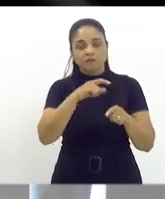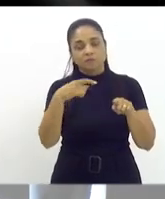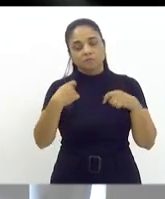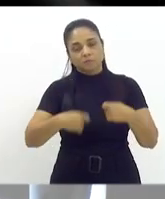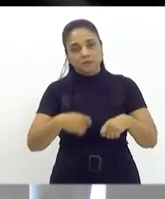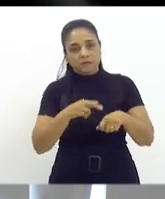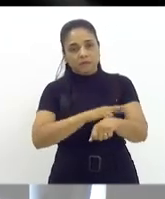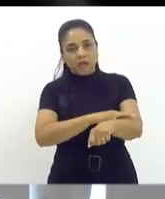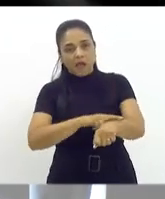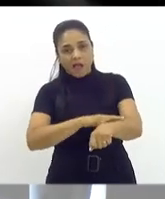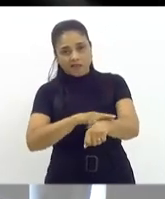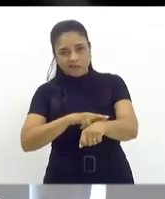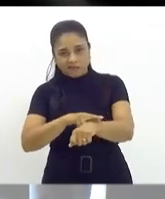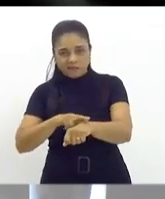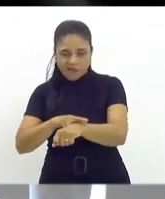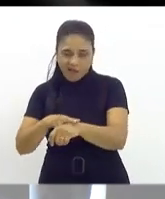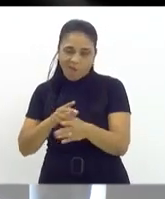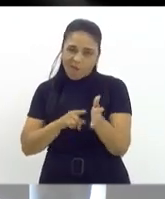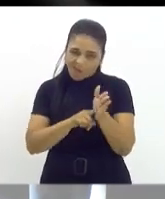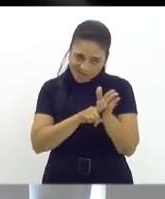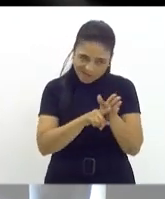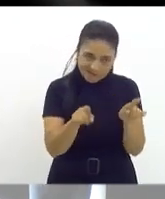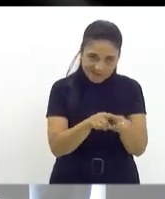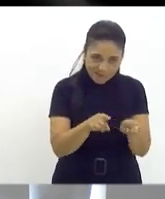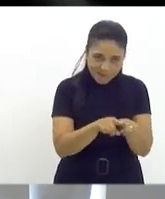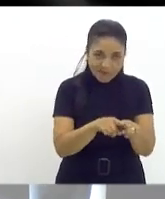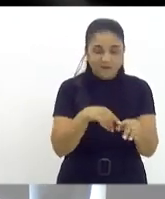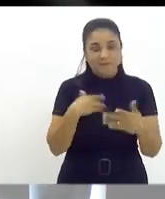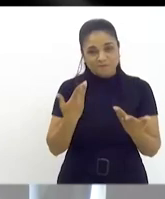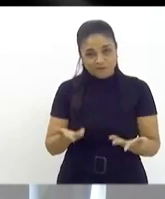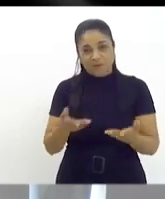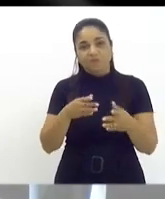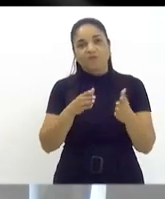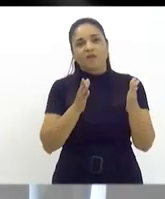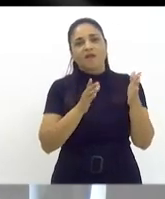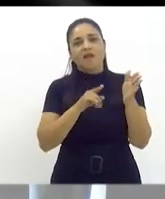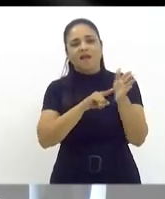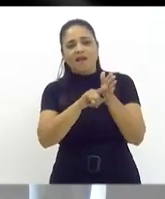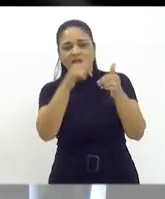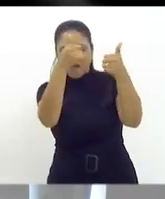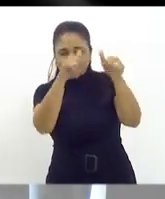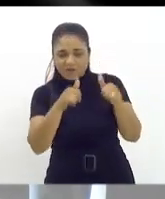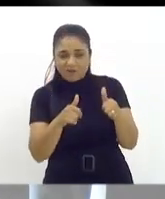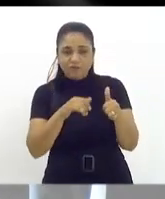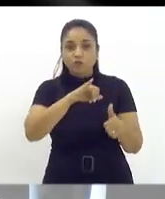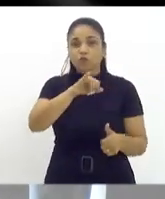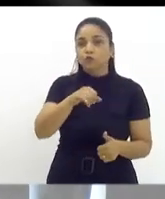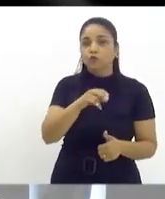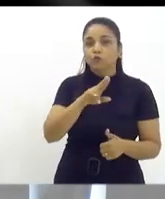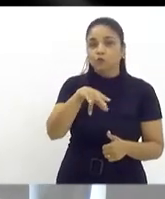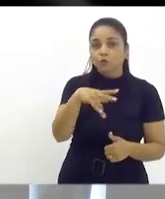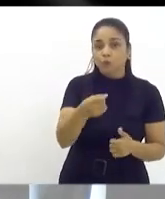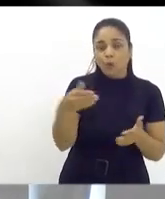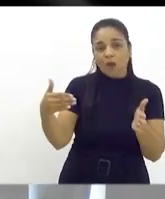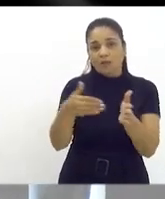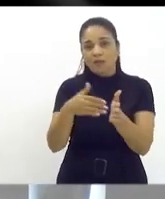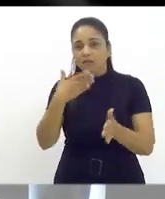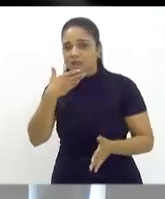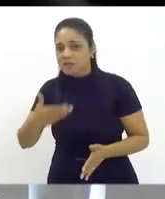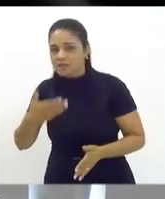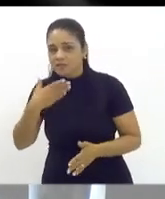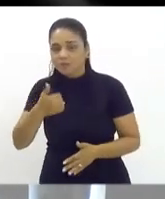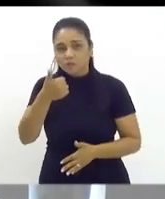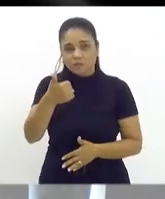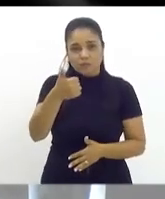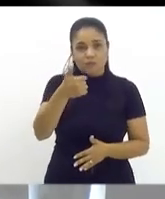primeira pesquisa ela avaliou de junho para Dezembro de 2019 e o